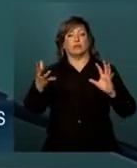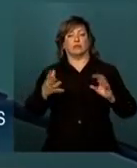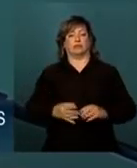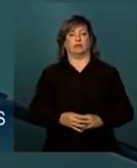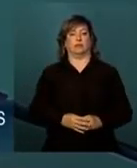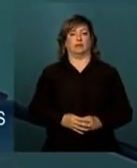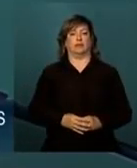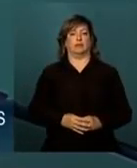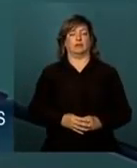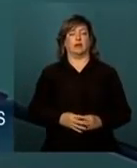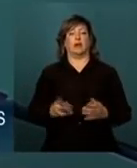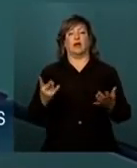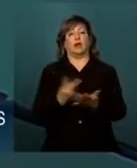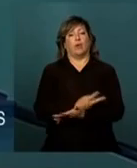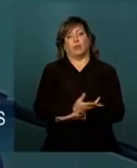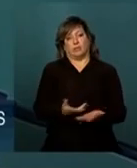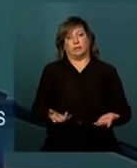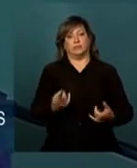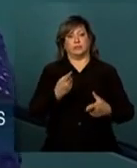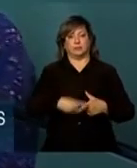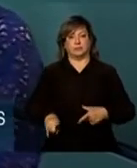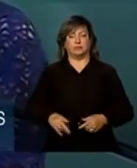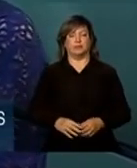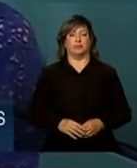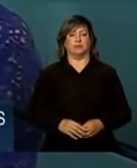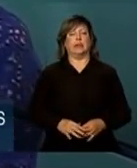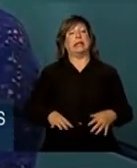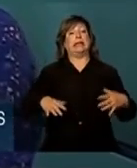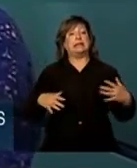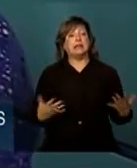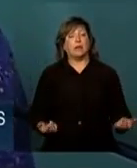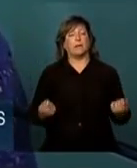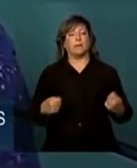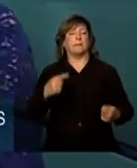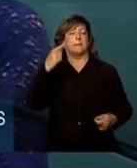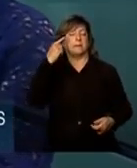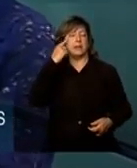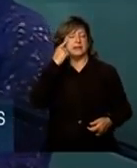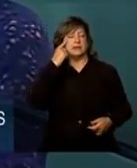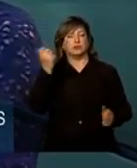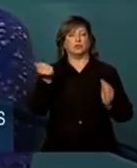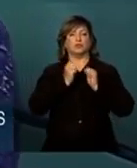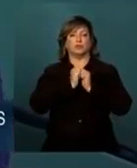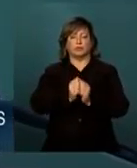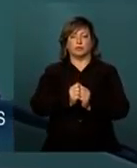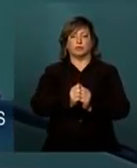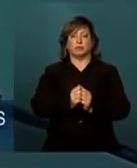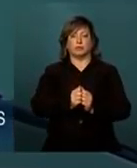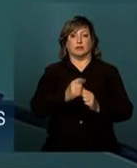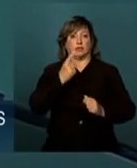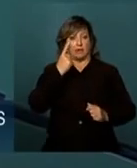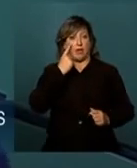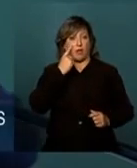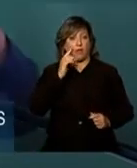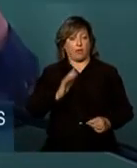é algo que ocorre. Então vamos pensar aqui juntos, escuta cá,